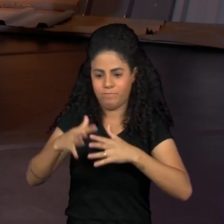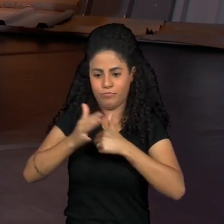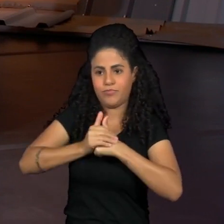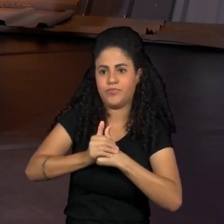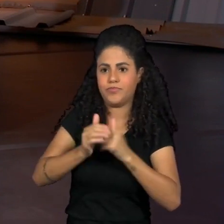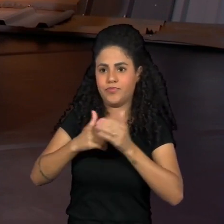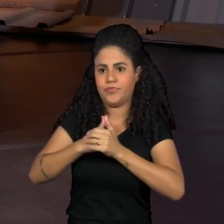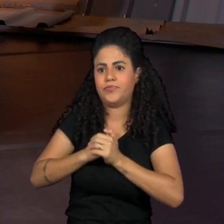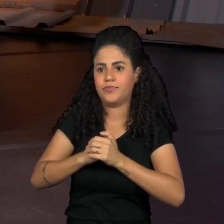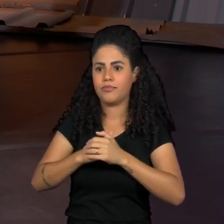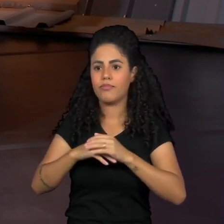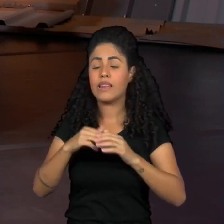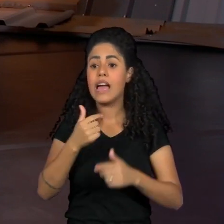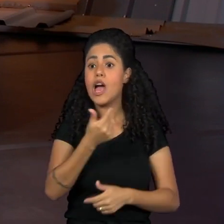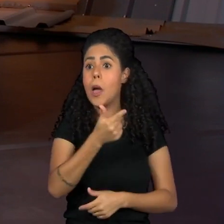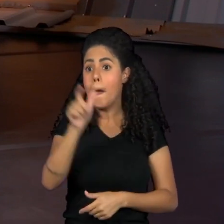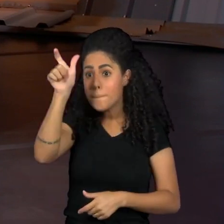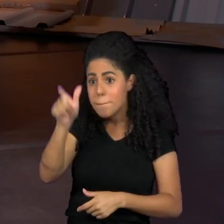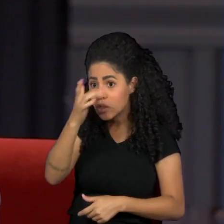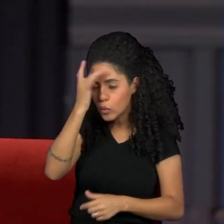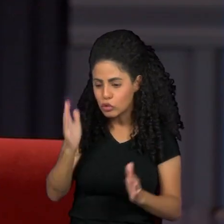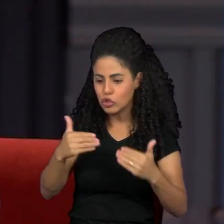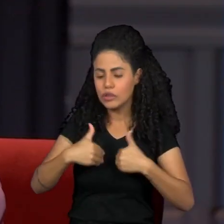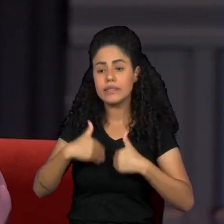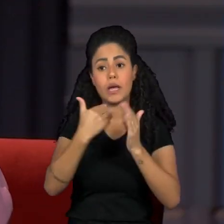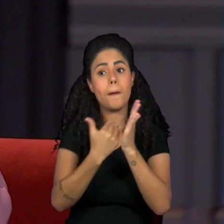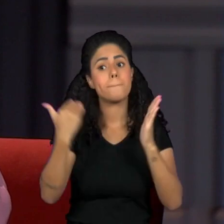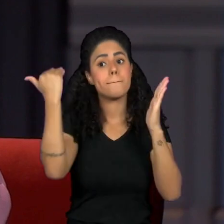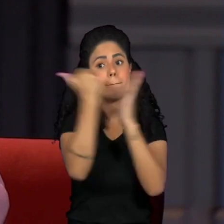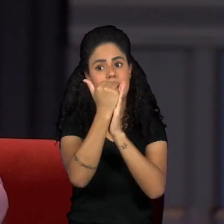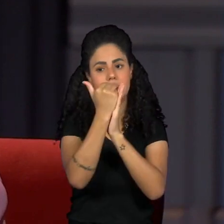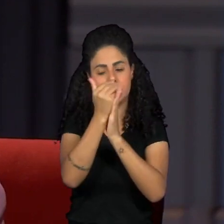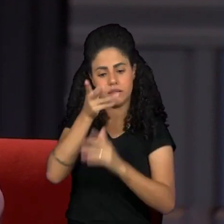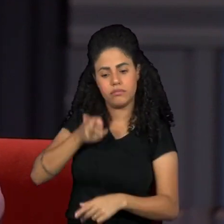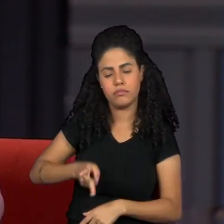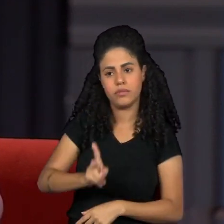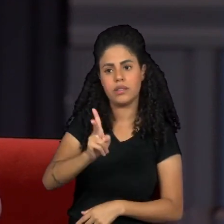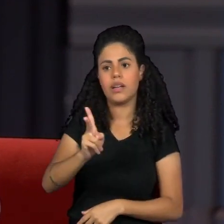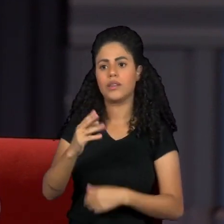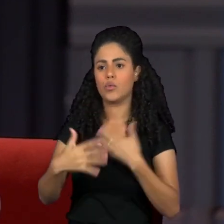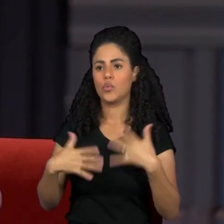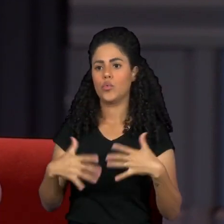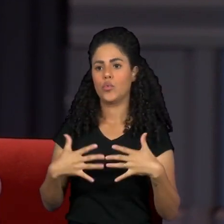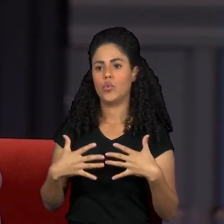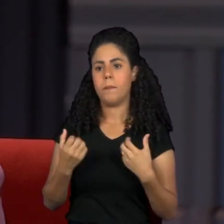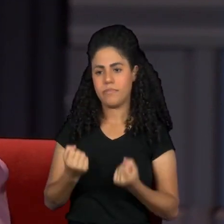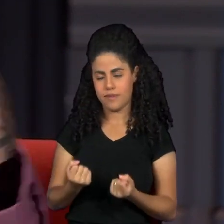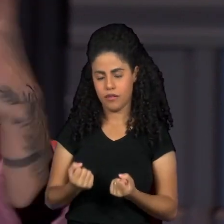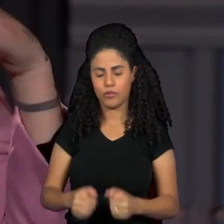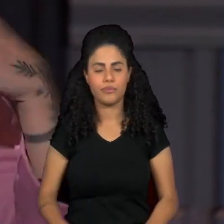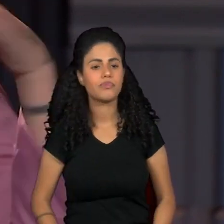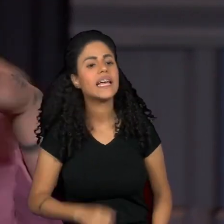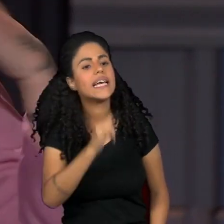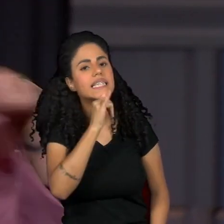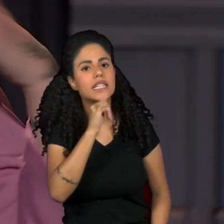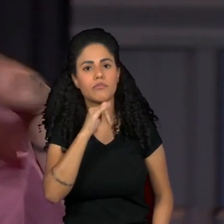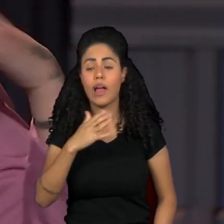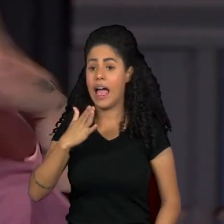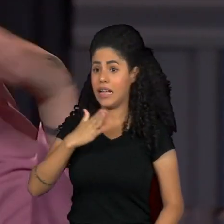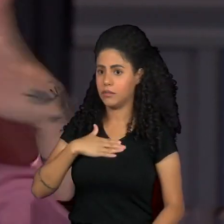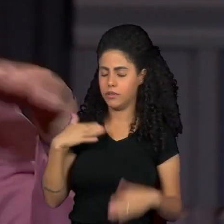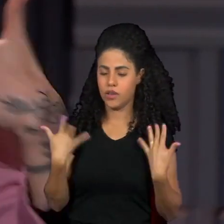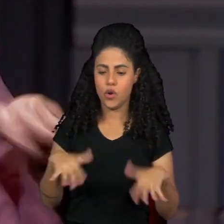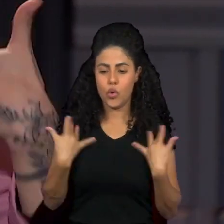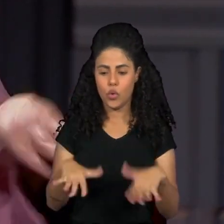tem isso num nível um pouco maior, mais constante e mais intenso. Por exemplo? Então, tem as minhas, que quando